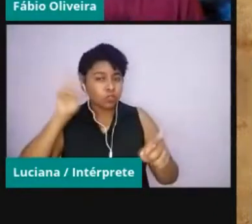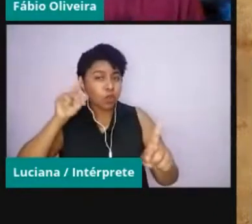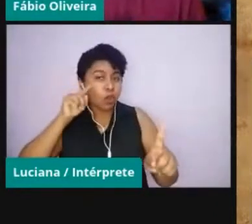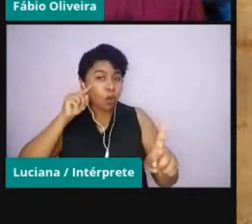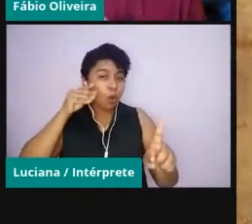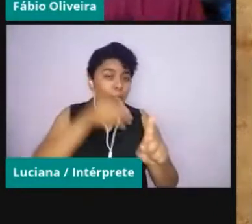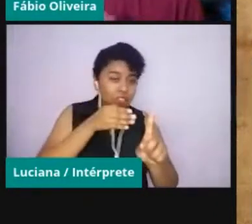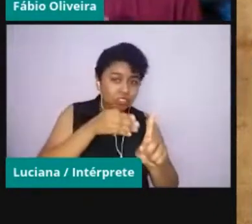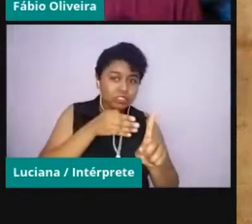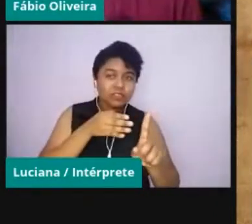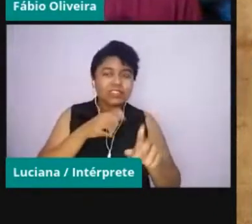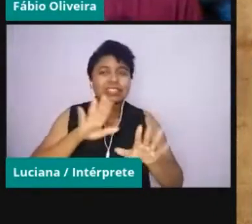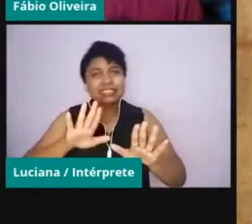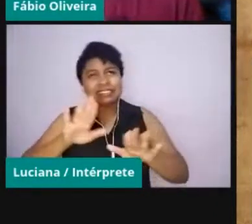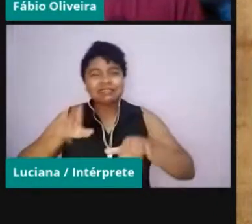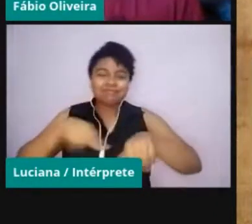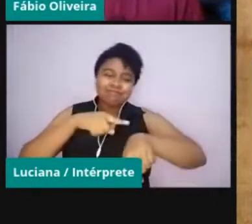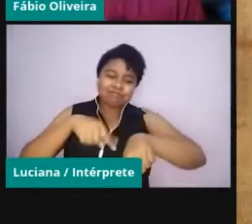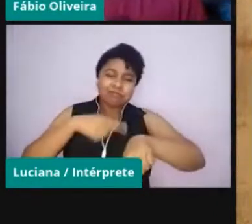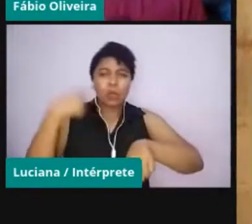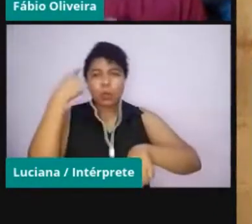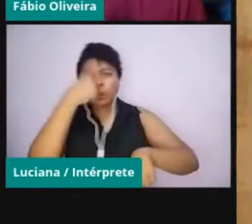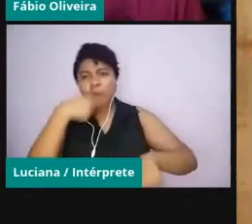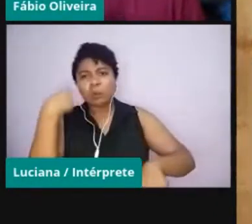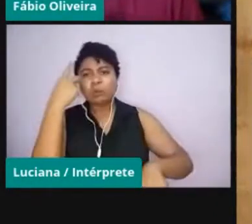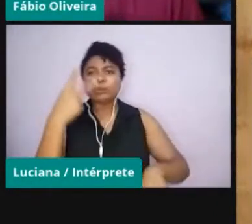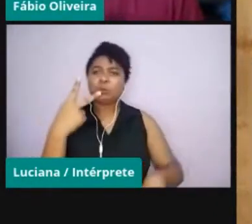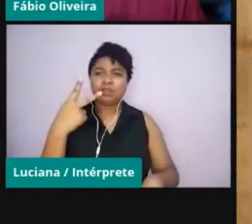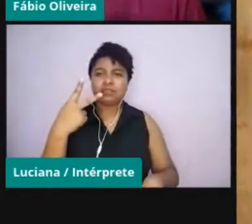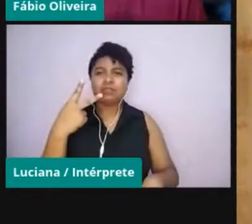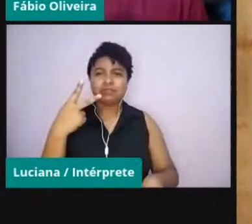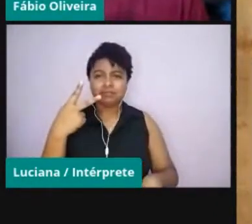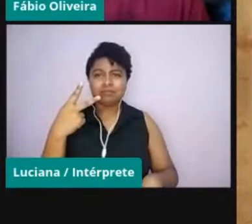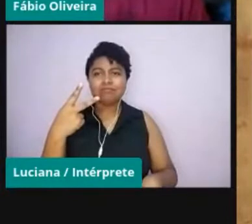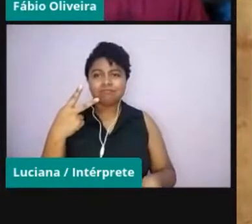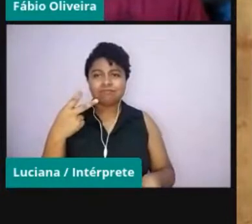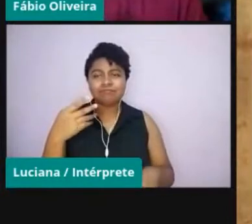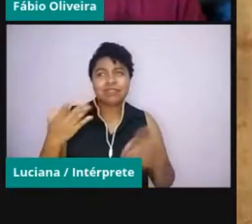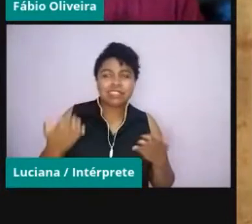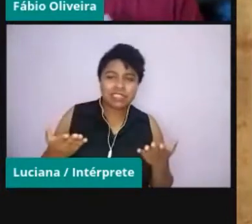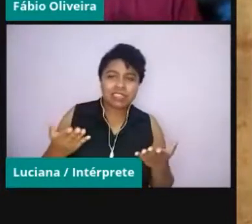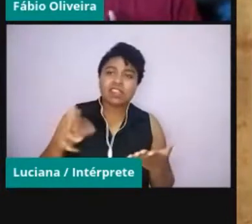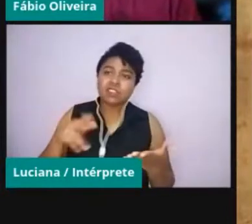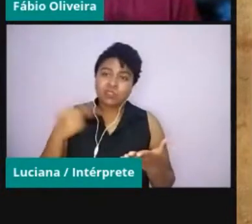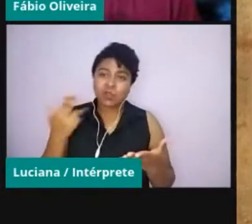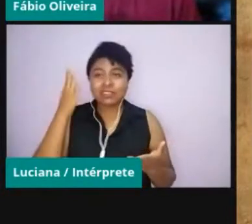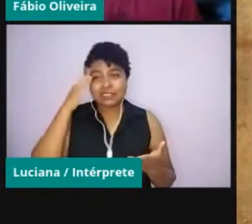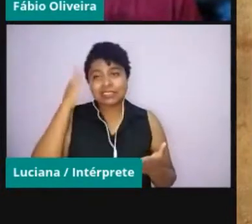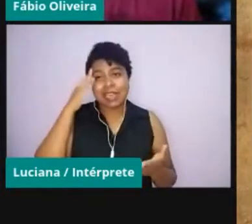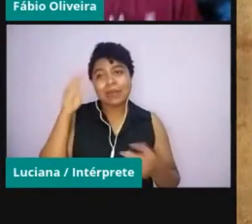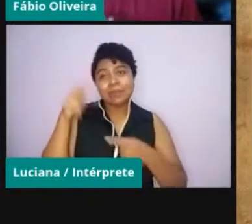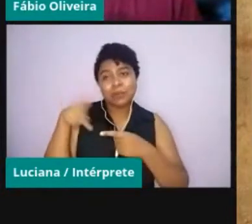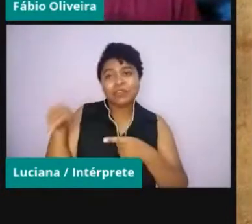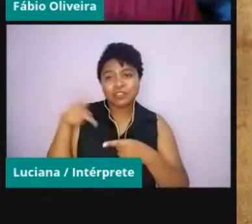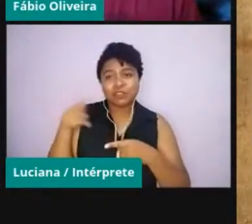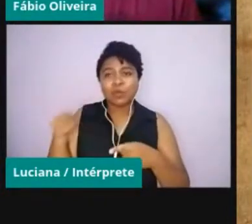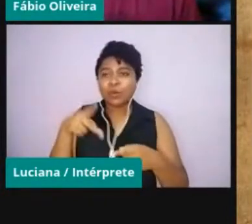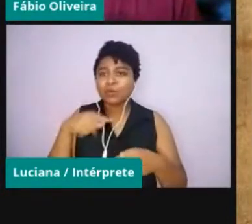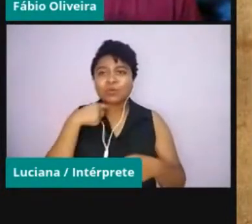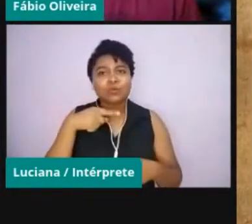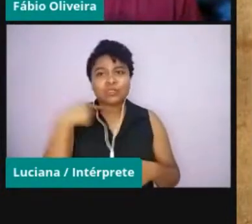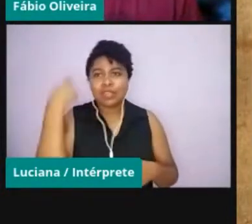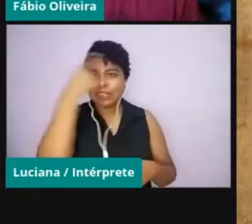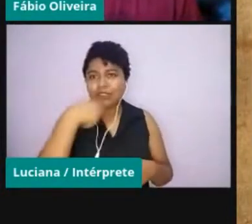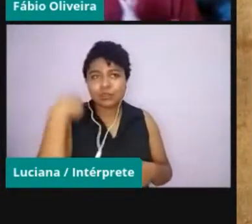ainda gastaria cerca de 2 horas, e que é um tempo que nós sabemos que os professores não têm tanta